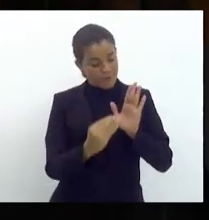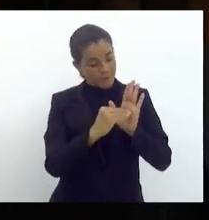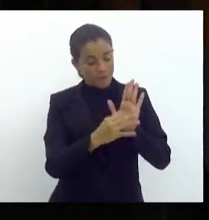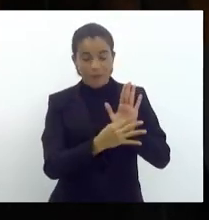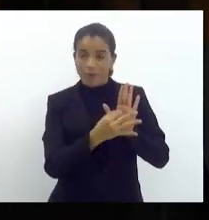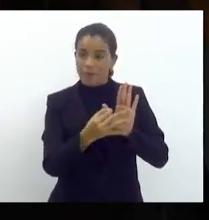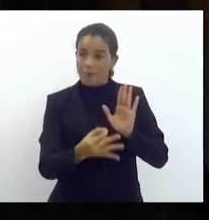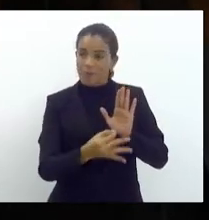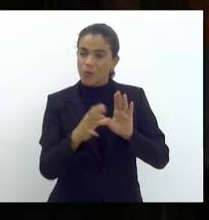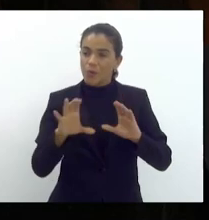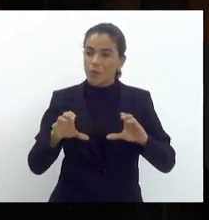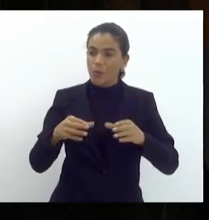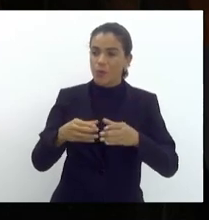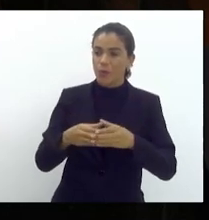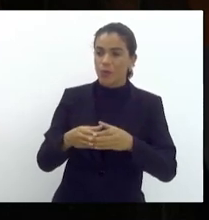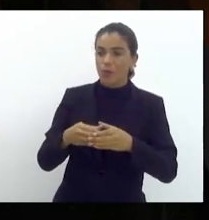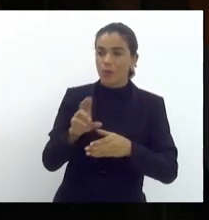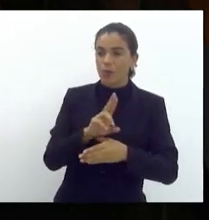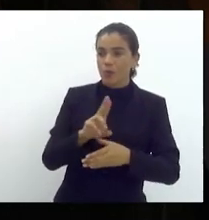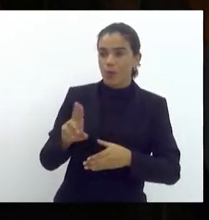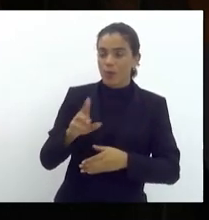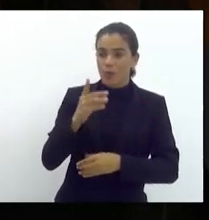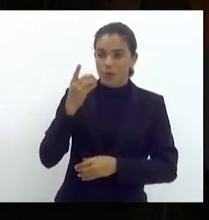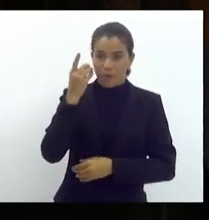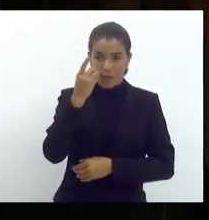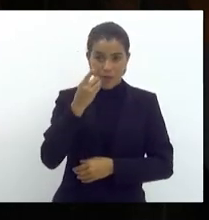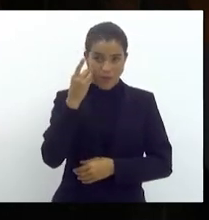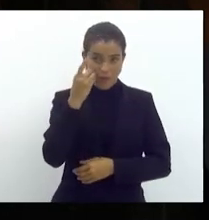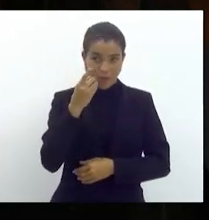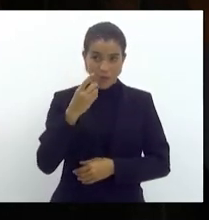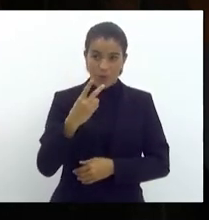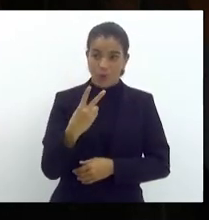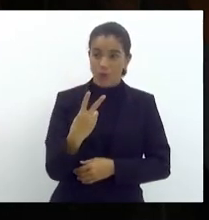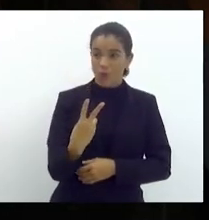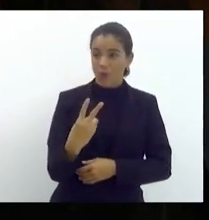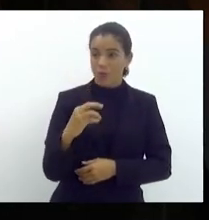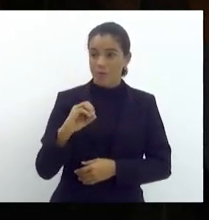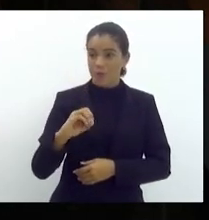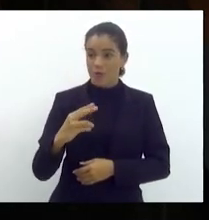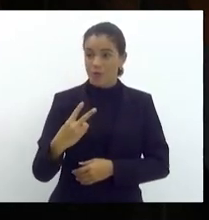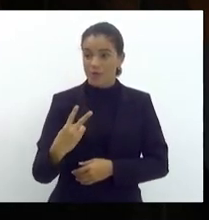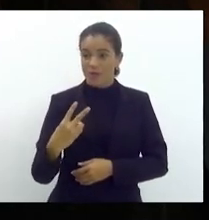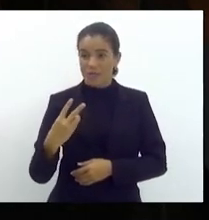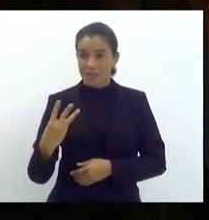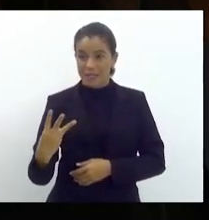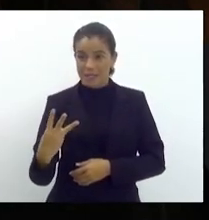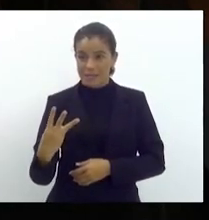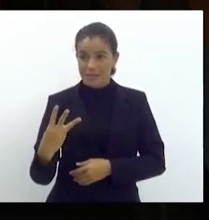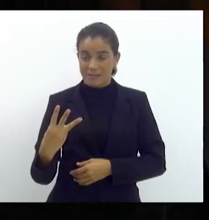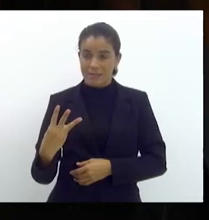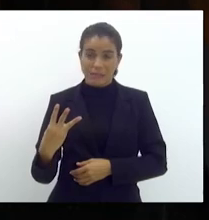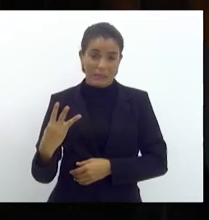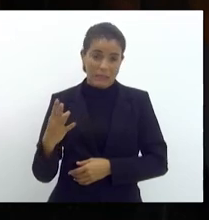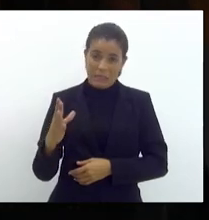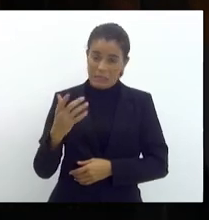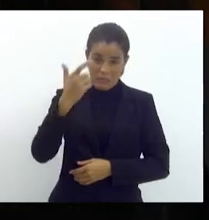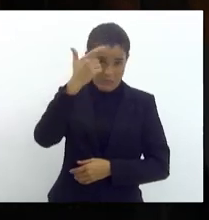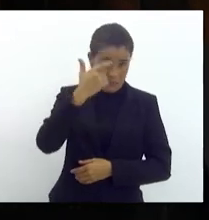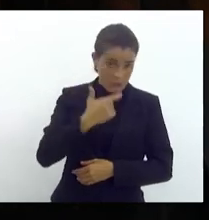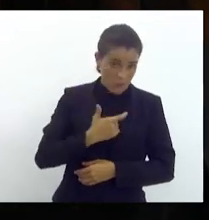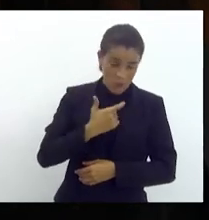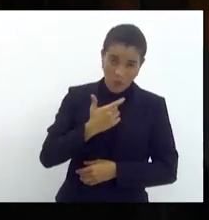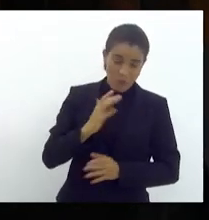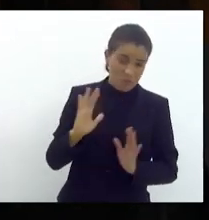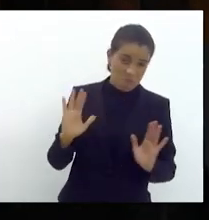num grupo chamado deputados 2023 e esse que vos fala